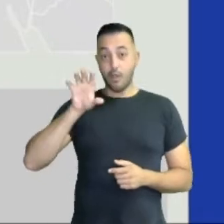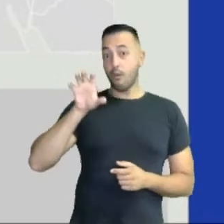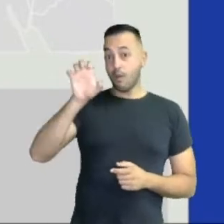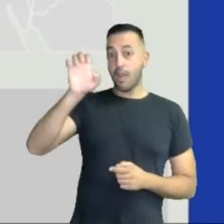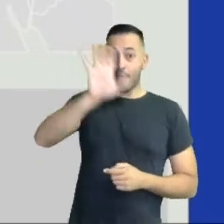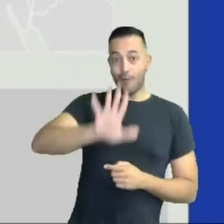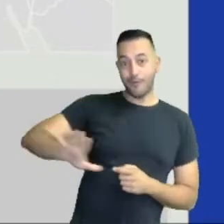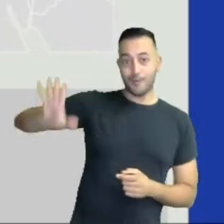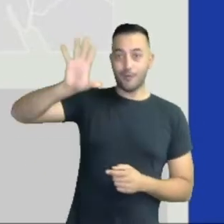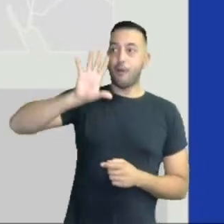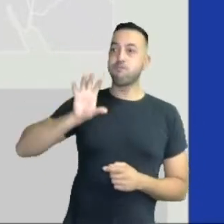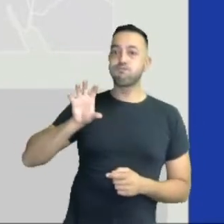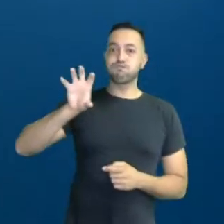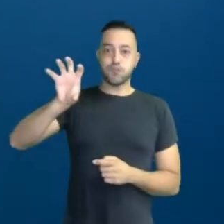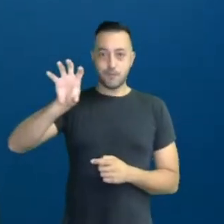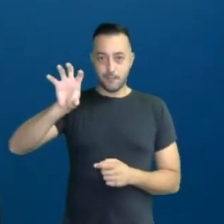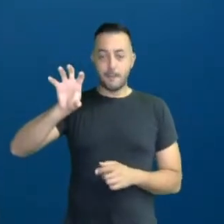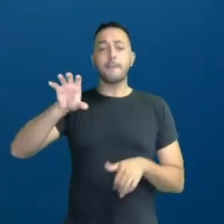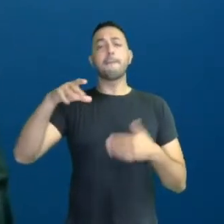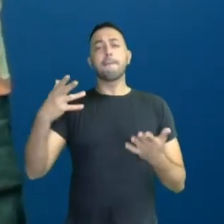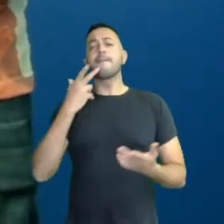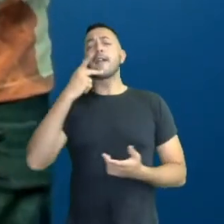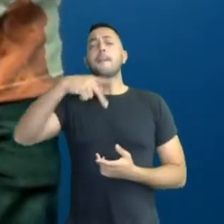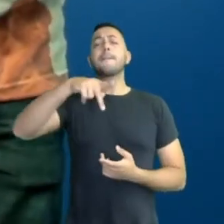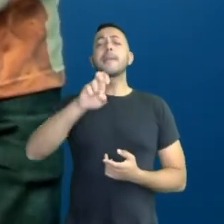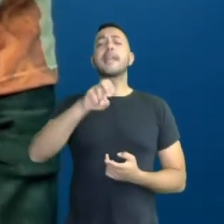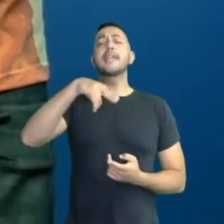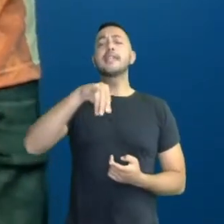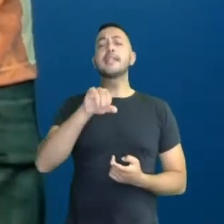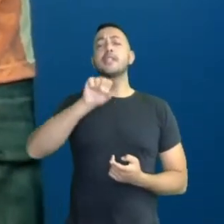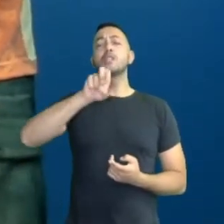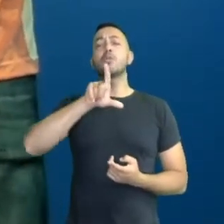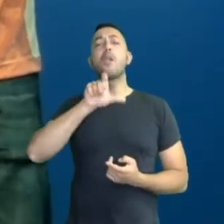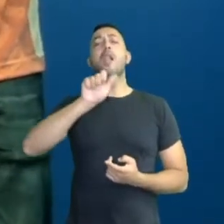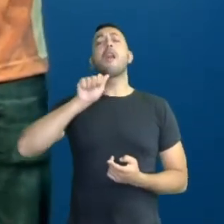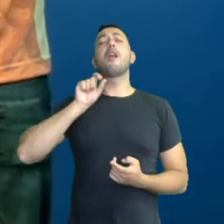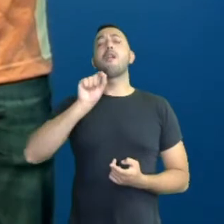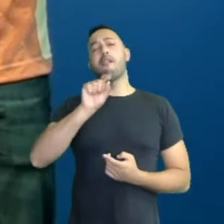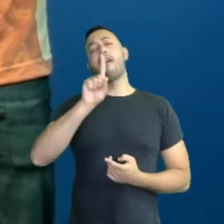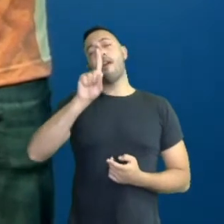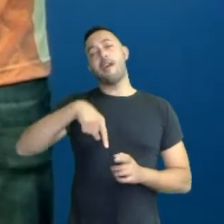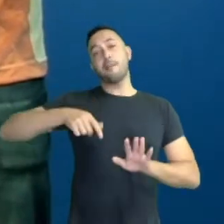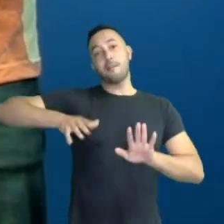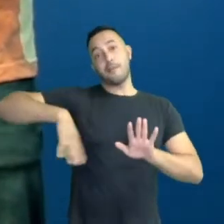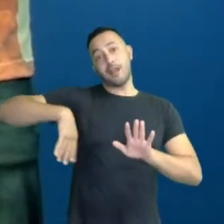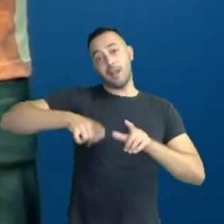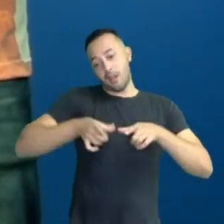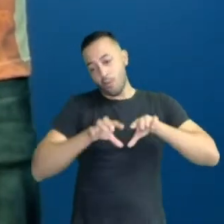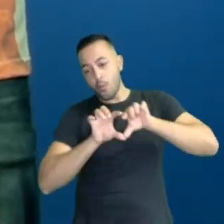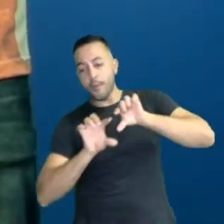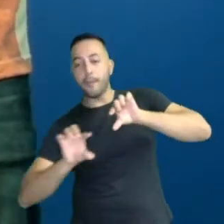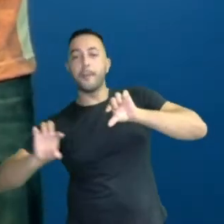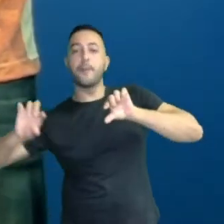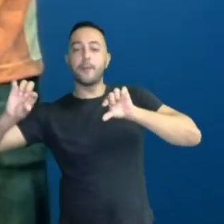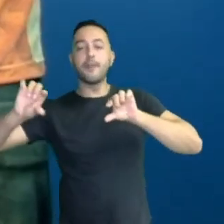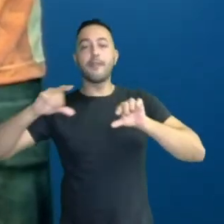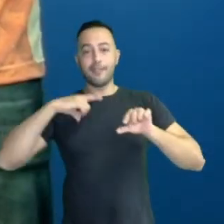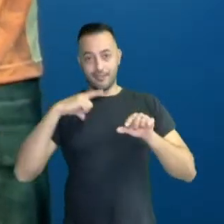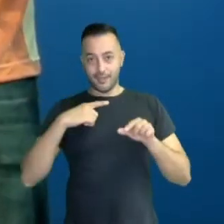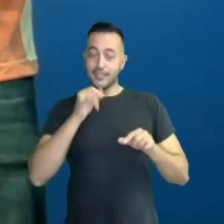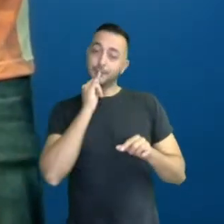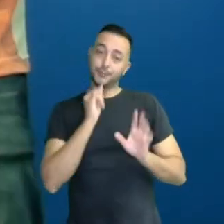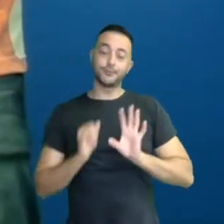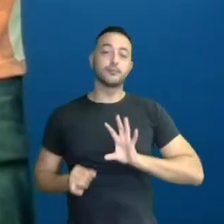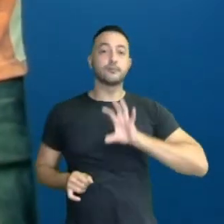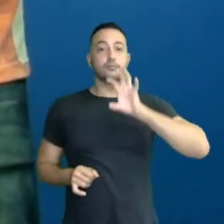europeu. Quando nós falamos de península, nós falamos de um braço de mar. A península, no caso, tem um